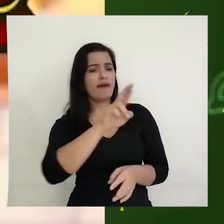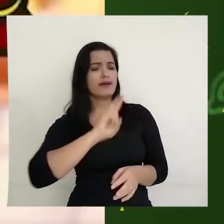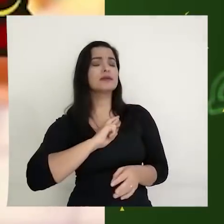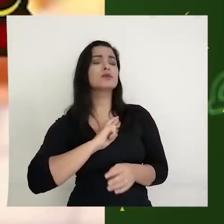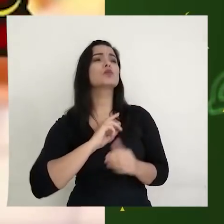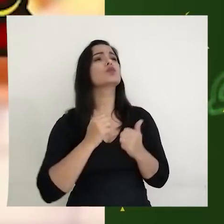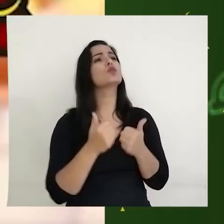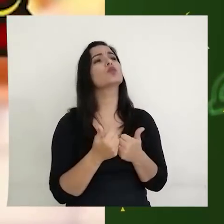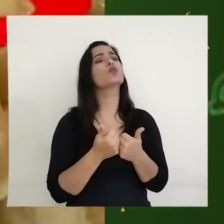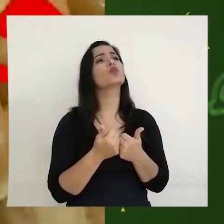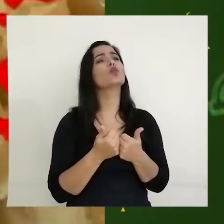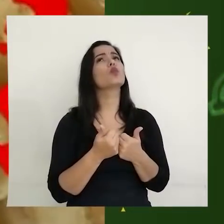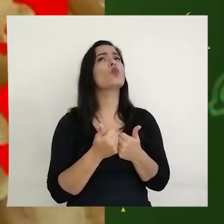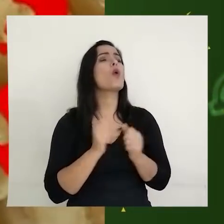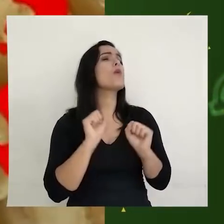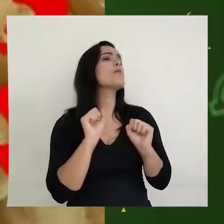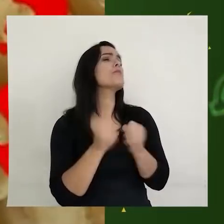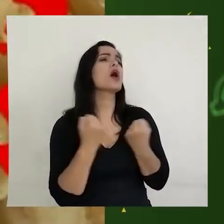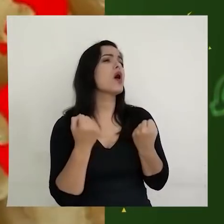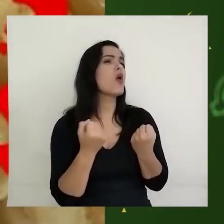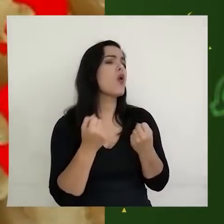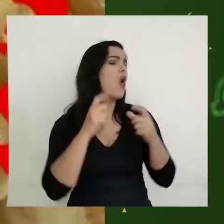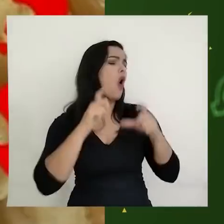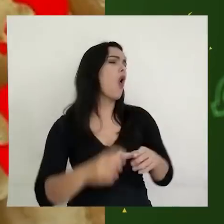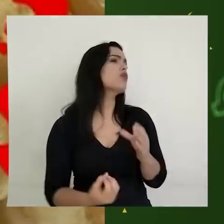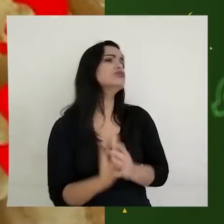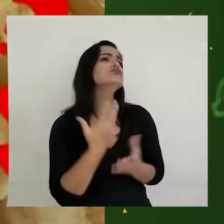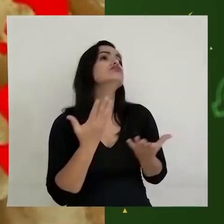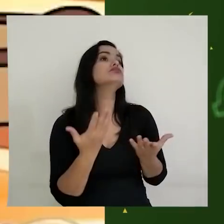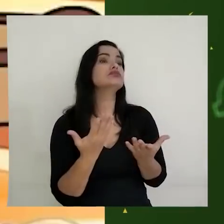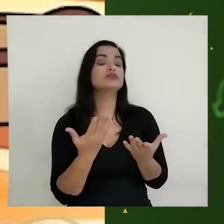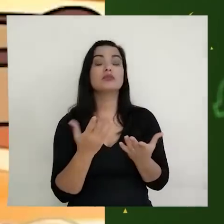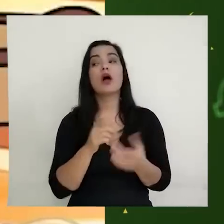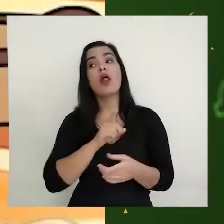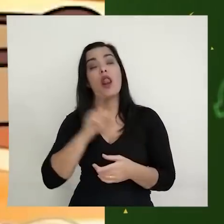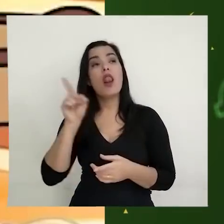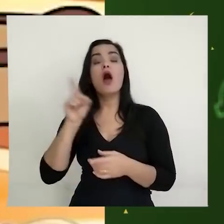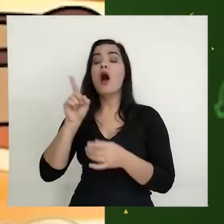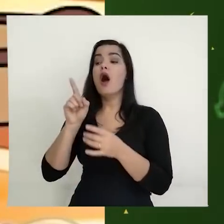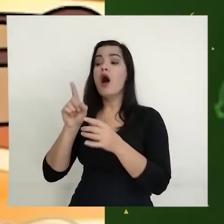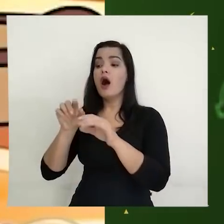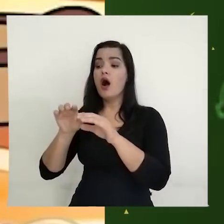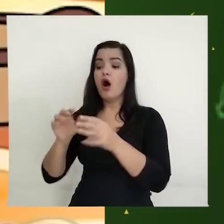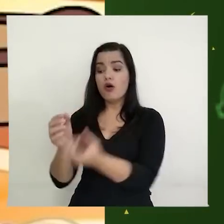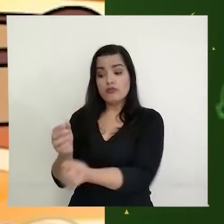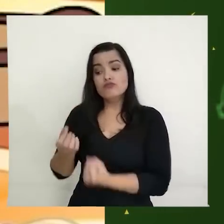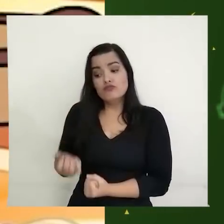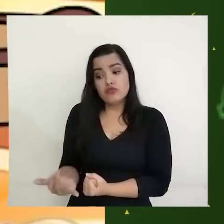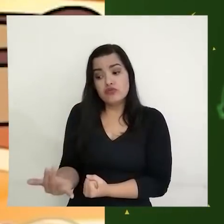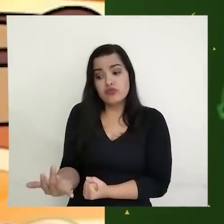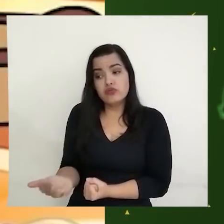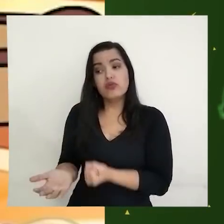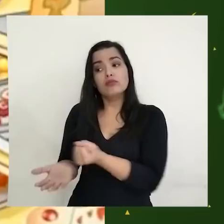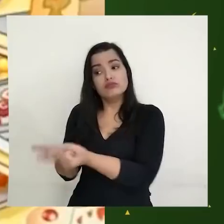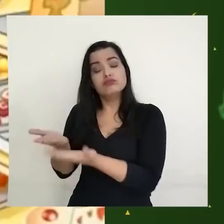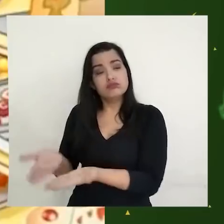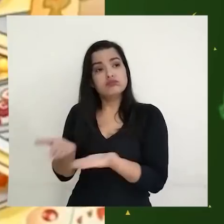responde, seu mocinho. De onde vem o pão? Do forno, dona Kika, do forno.